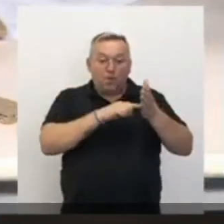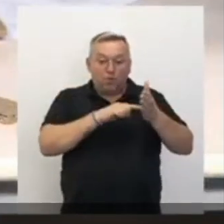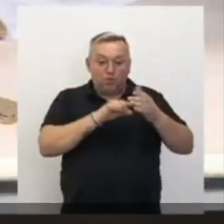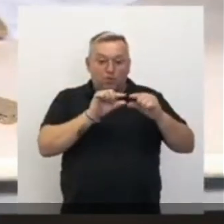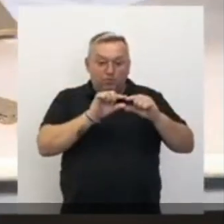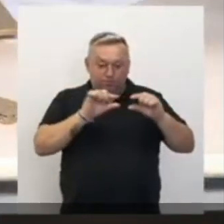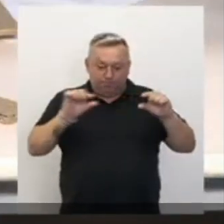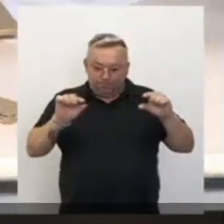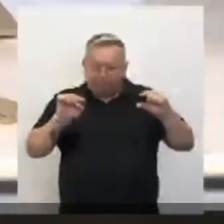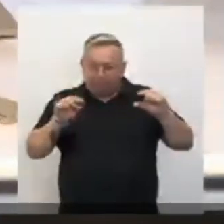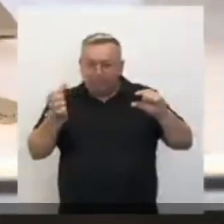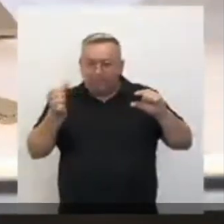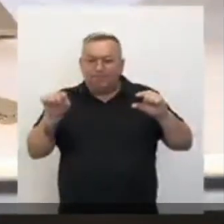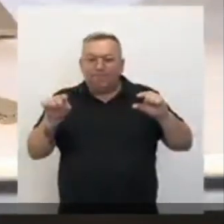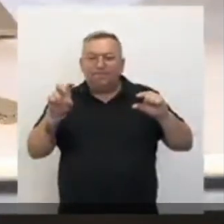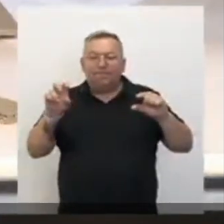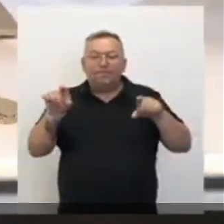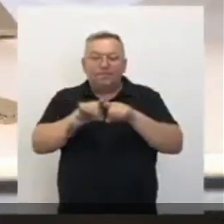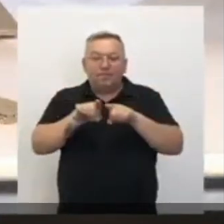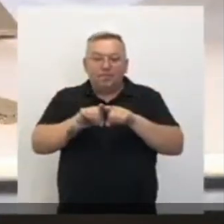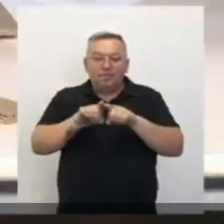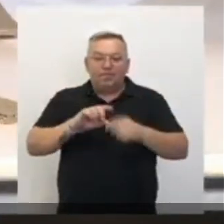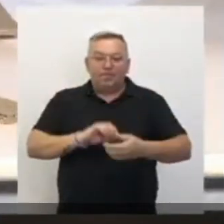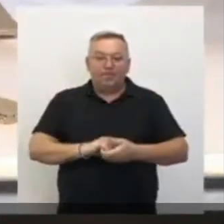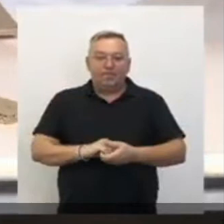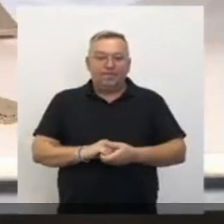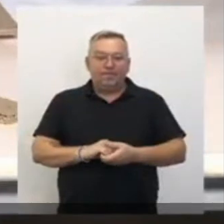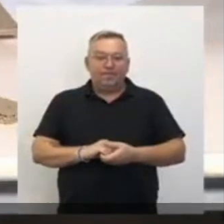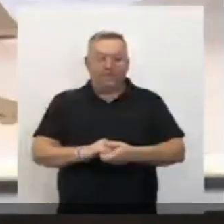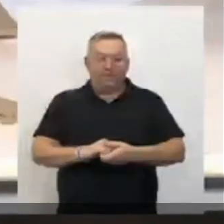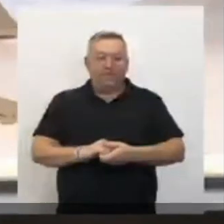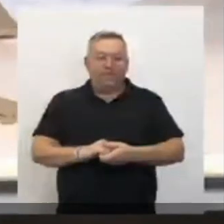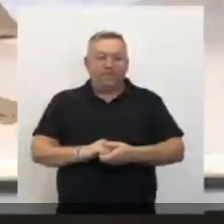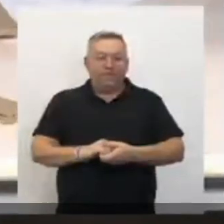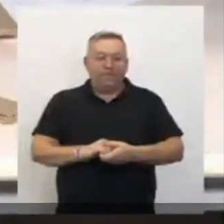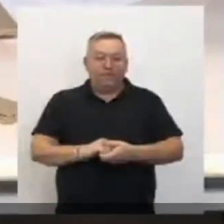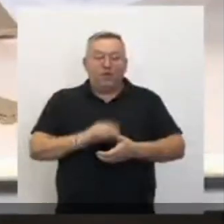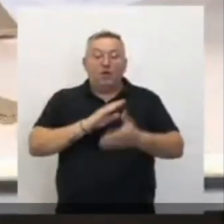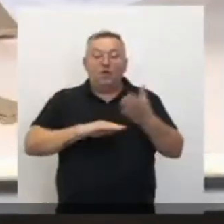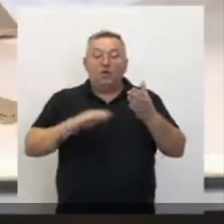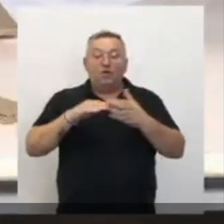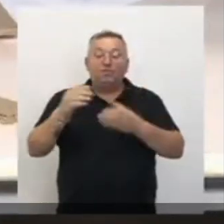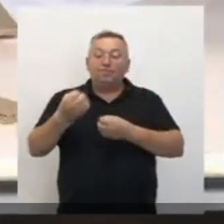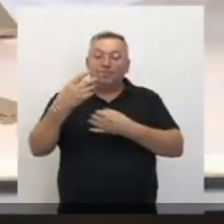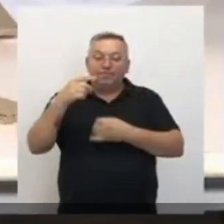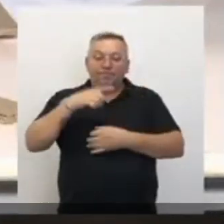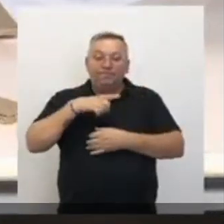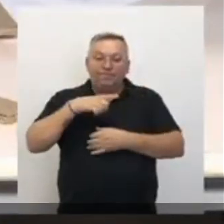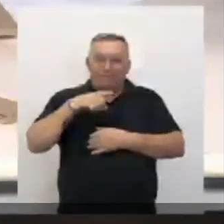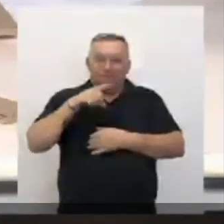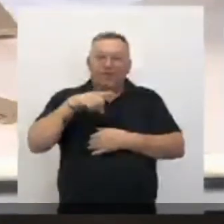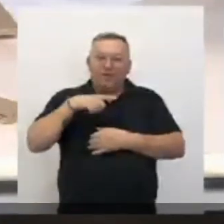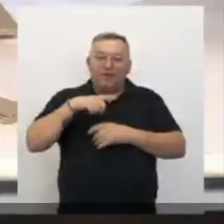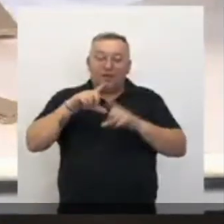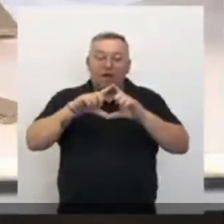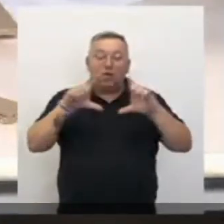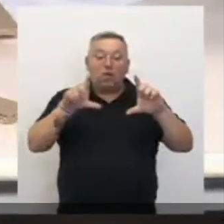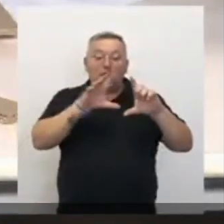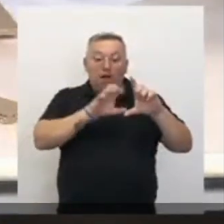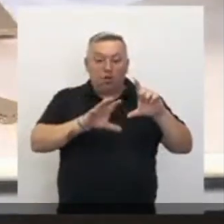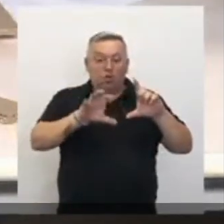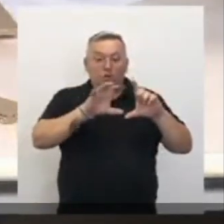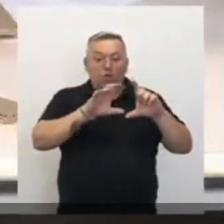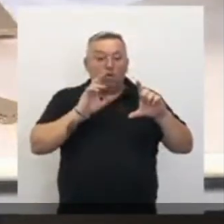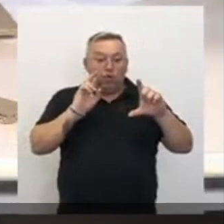vou fazer um ponto. 1 centímetro de altura, 1,5 de altura por 1,5. Todos os dados que eu tô falando tem nesse QR Code aí que vocês viram,